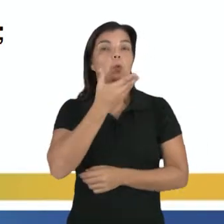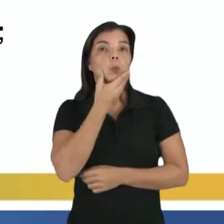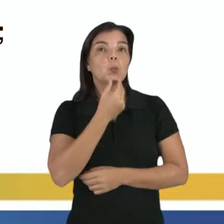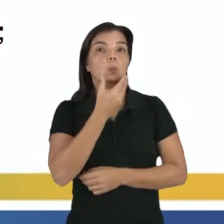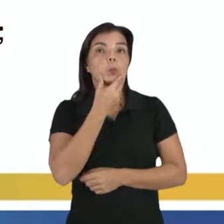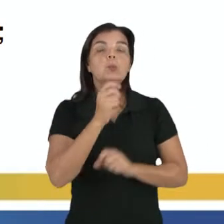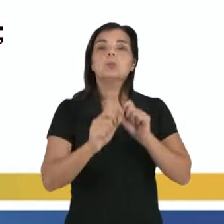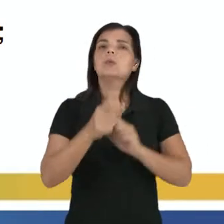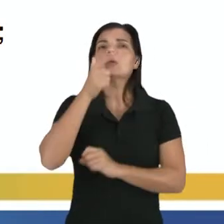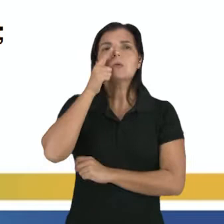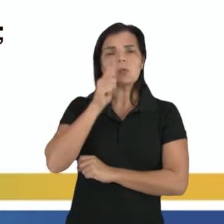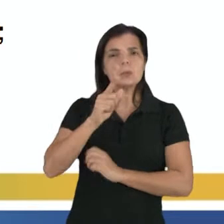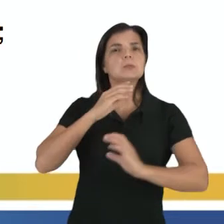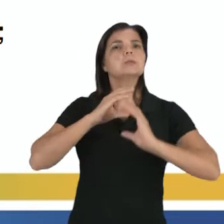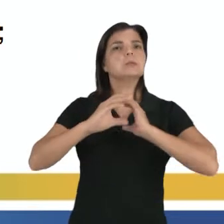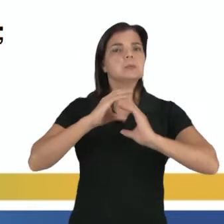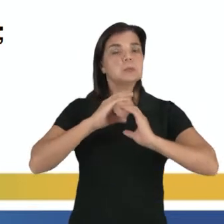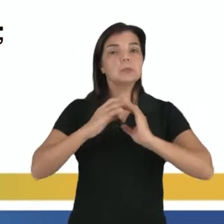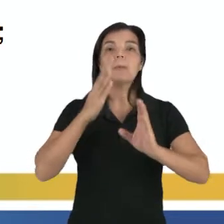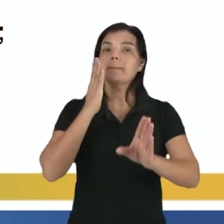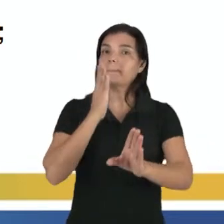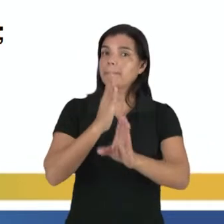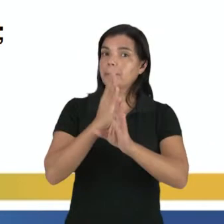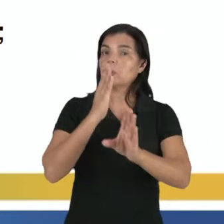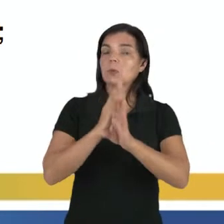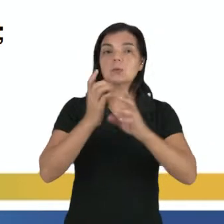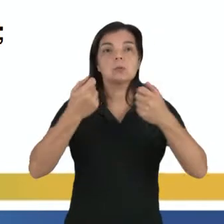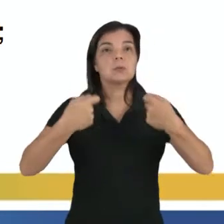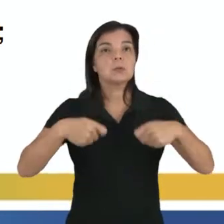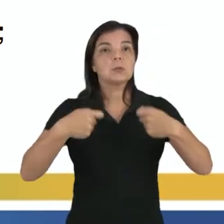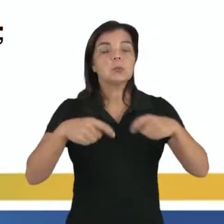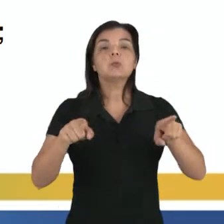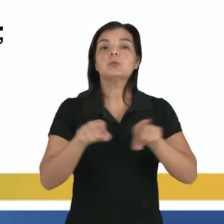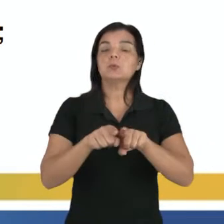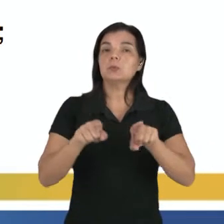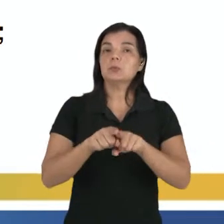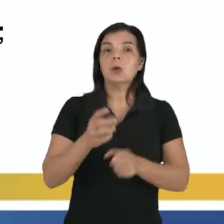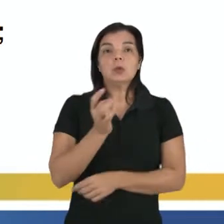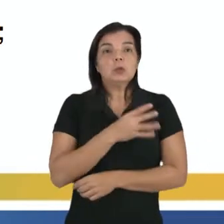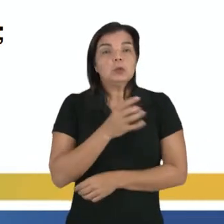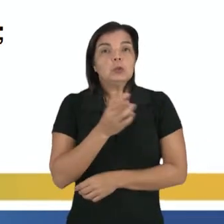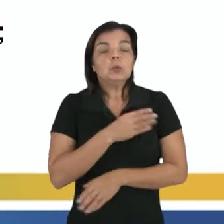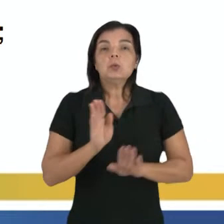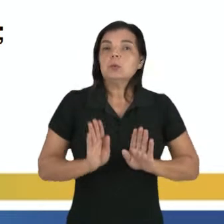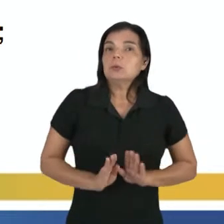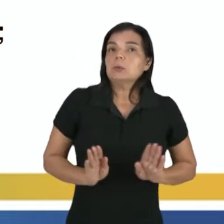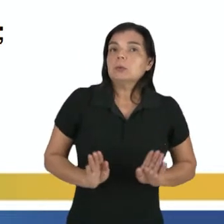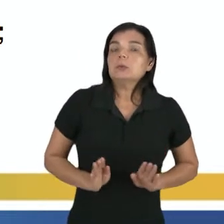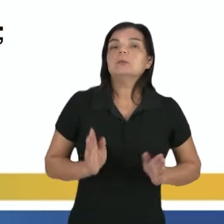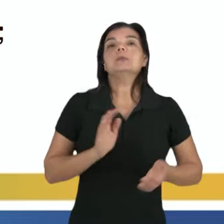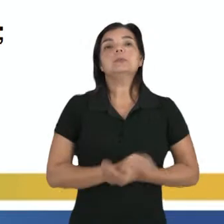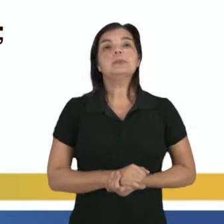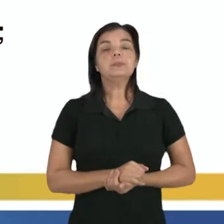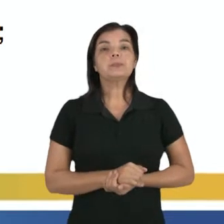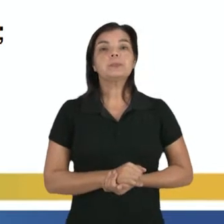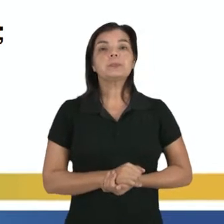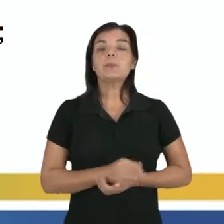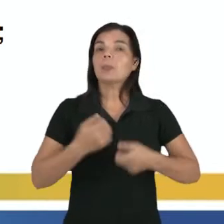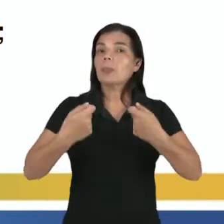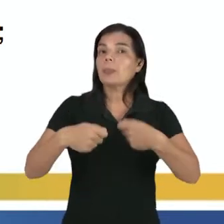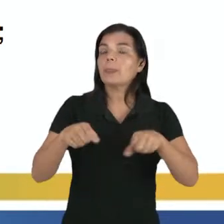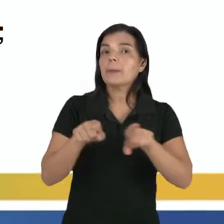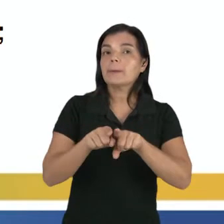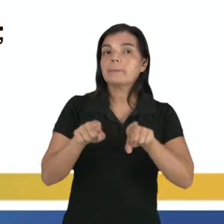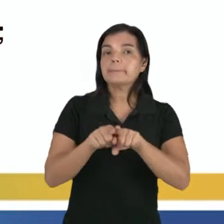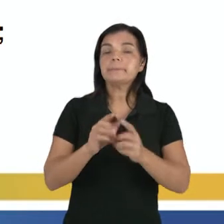homem consegue se comunicar por conta das suas necessidades, dos seus medos, sua fome, a